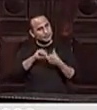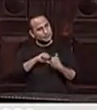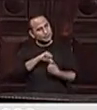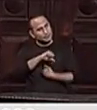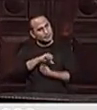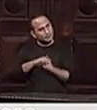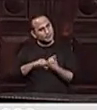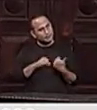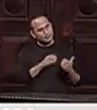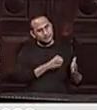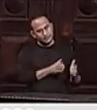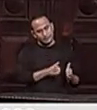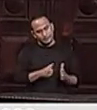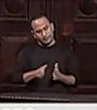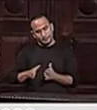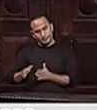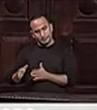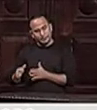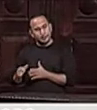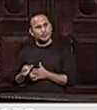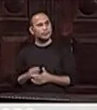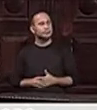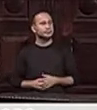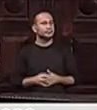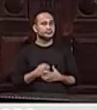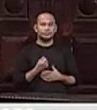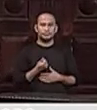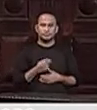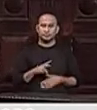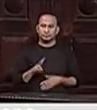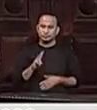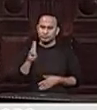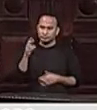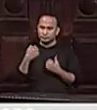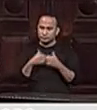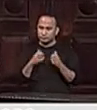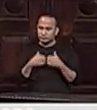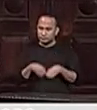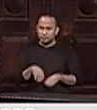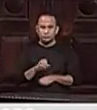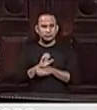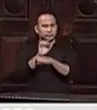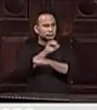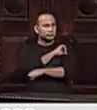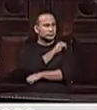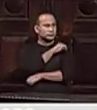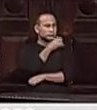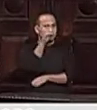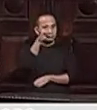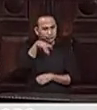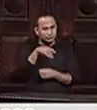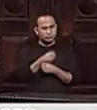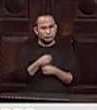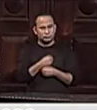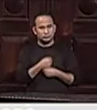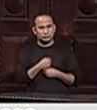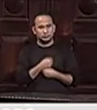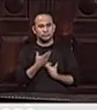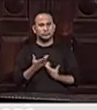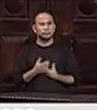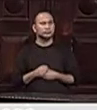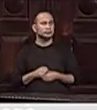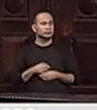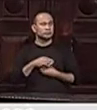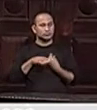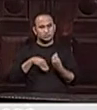regra de reajuste tarifário dos ônibus no âmbito do Estado do Rio de Janeiro. Nos últimos anos, através do entendimento